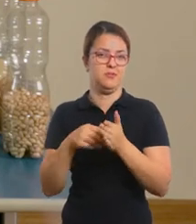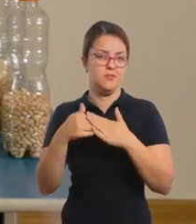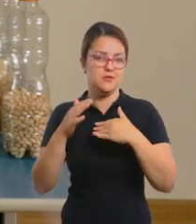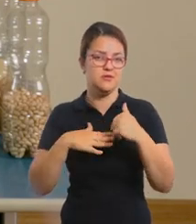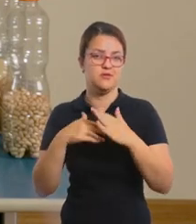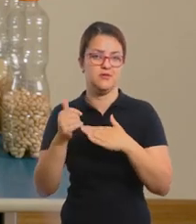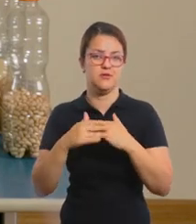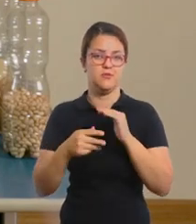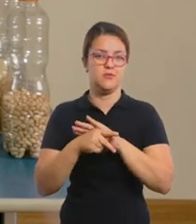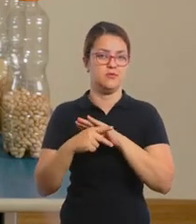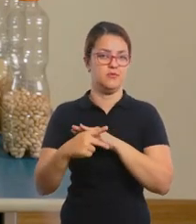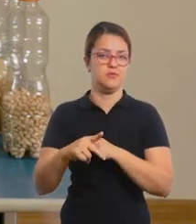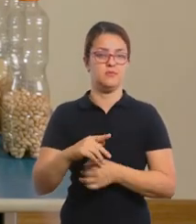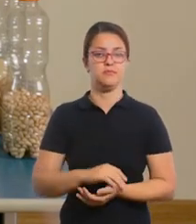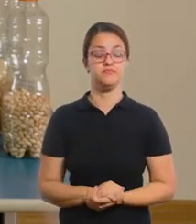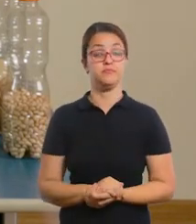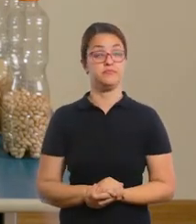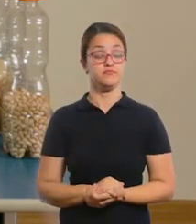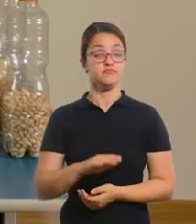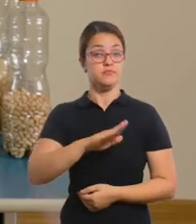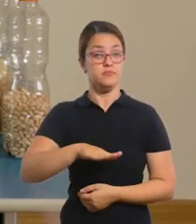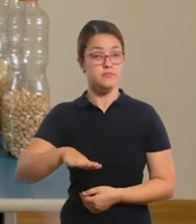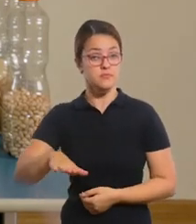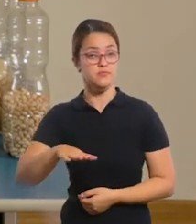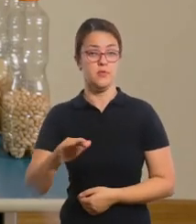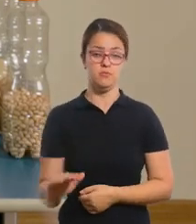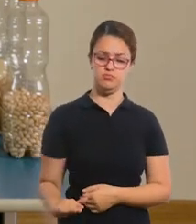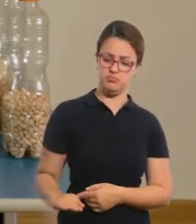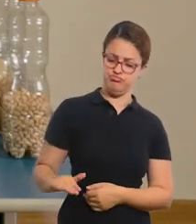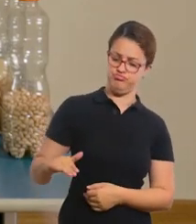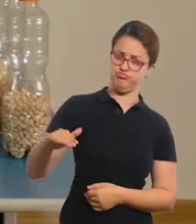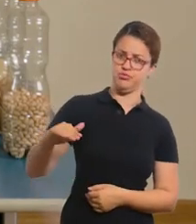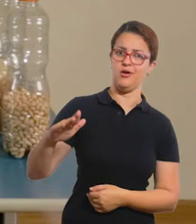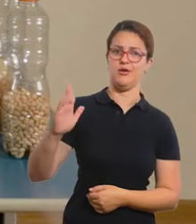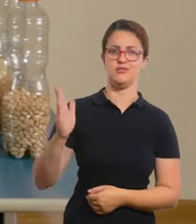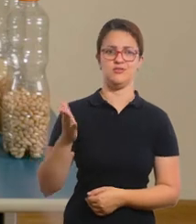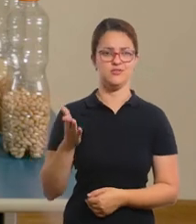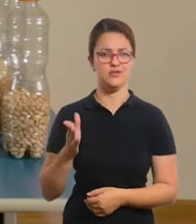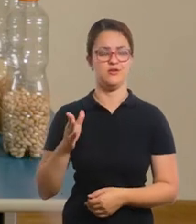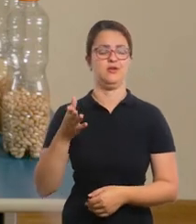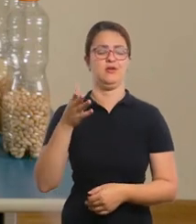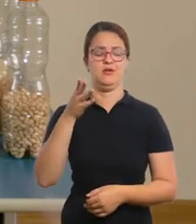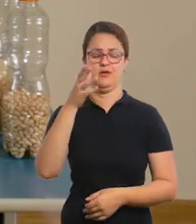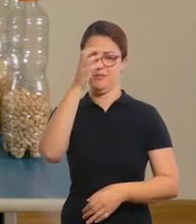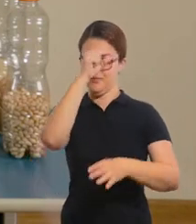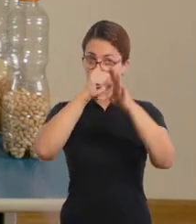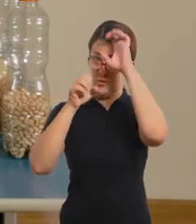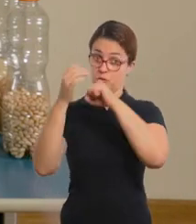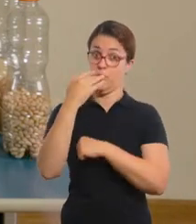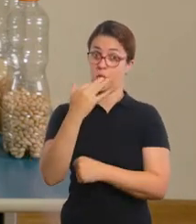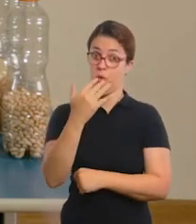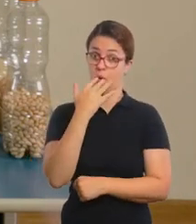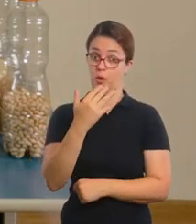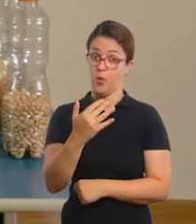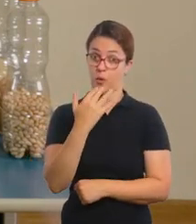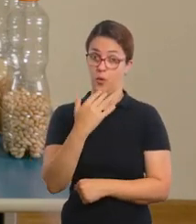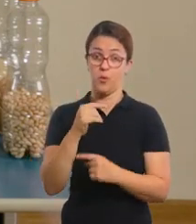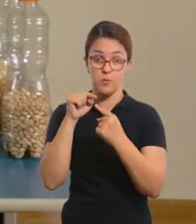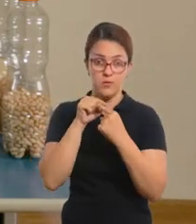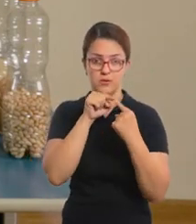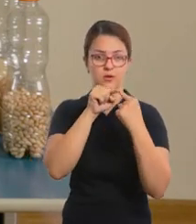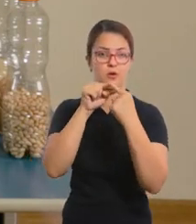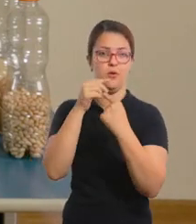descobertas deles. E para as crianças maiorzinhas que já estão aprendendo as cores, então aqui a gente vai